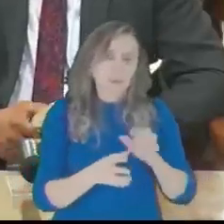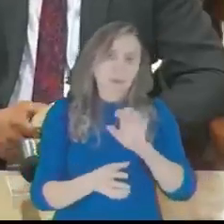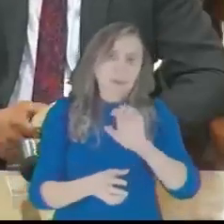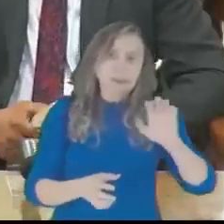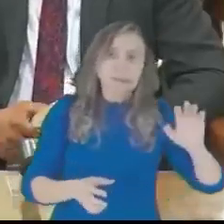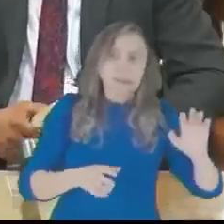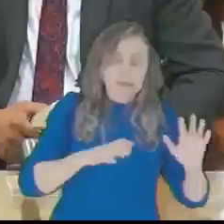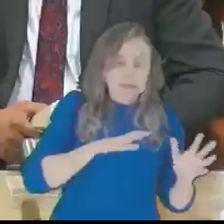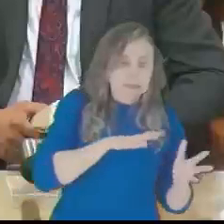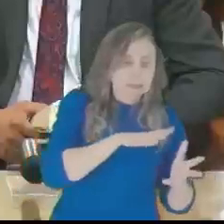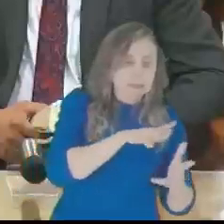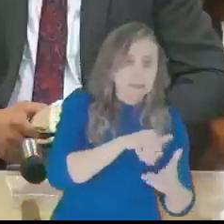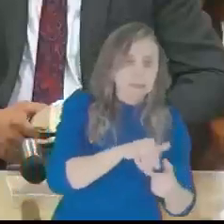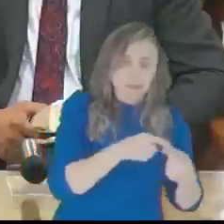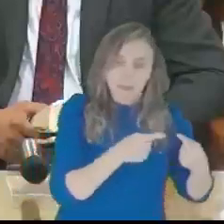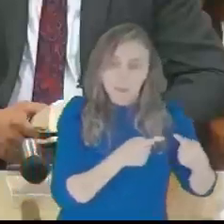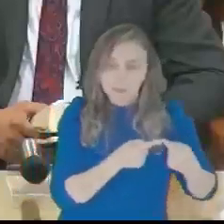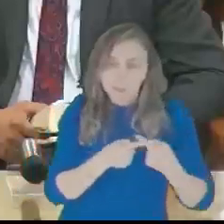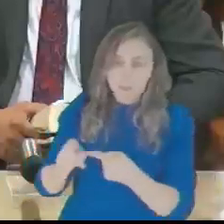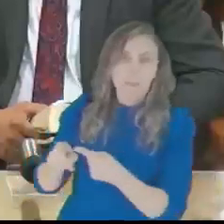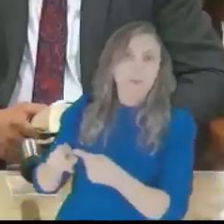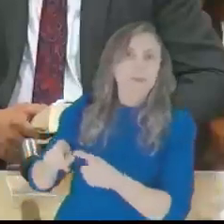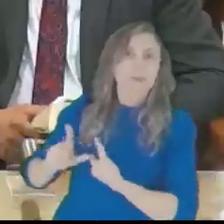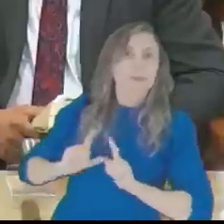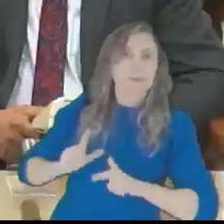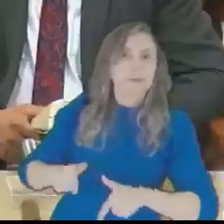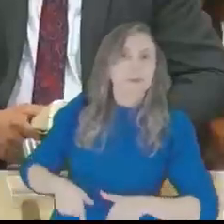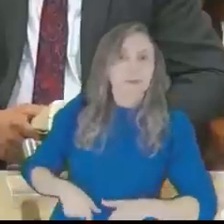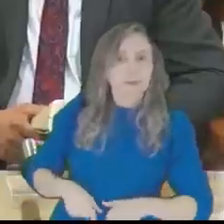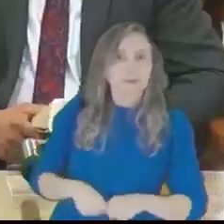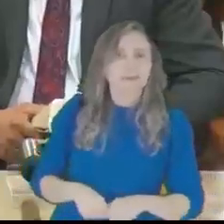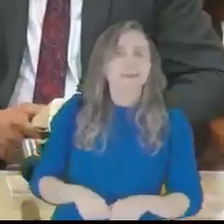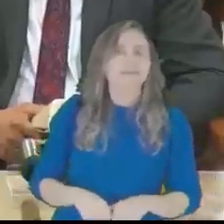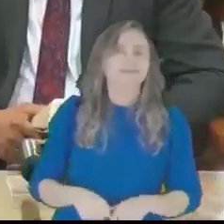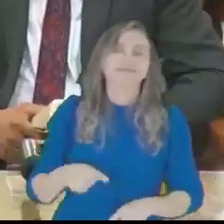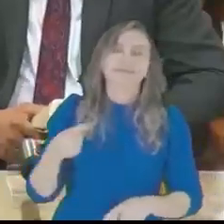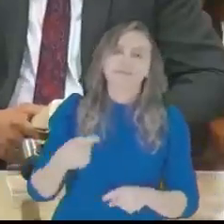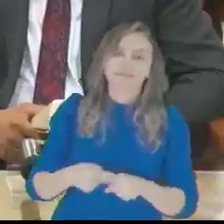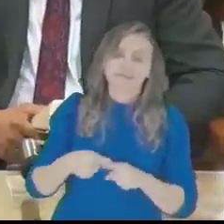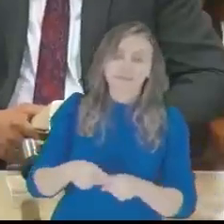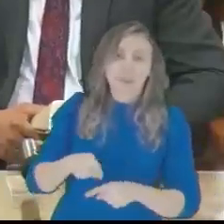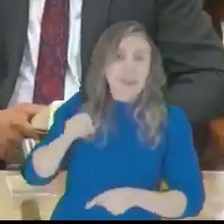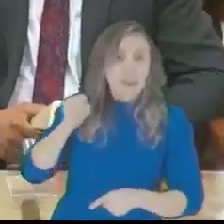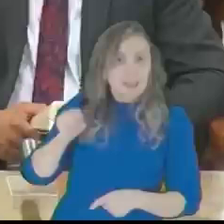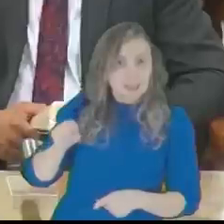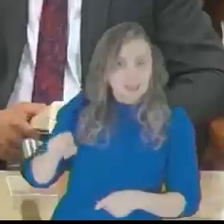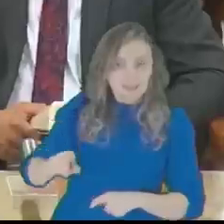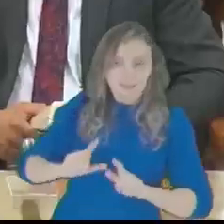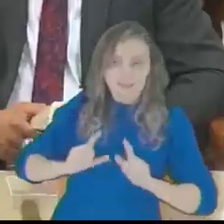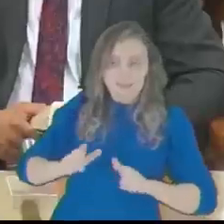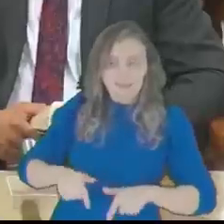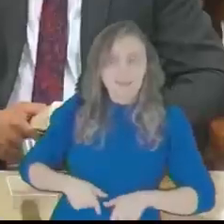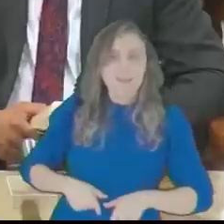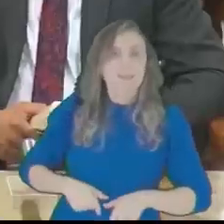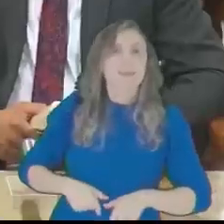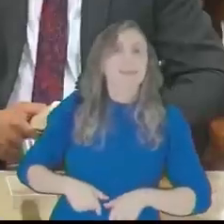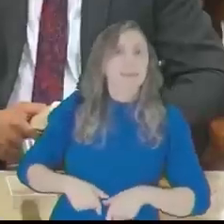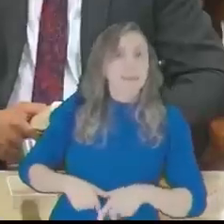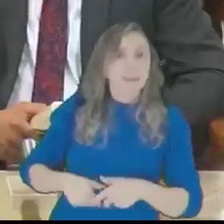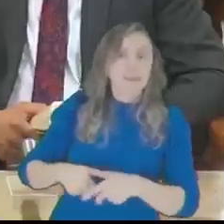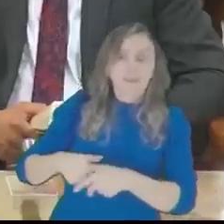Por causa dessa palavra, porque eles são a descendência de Abraão. Foi deles que veio